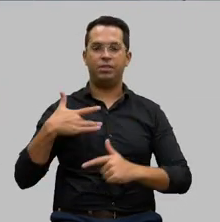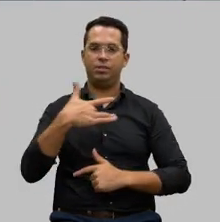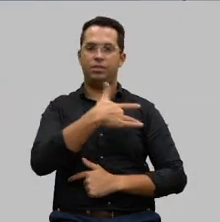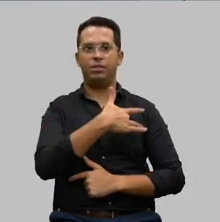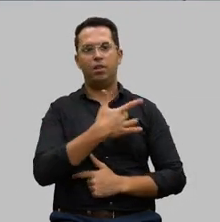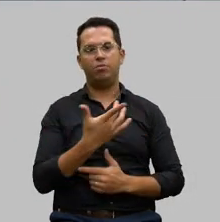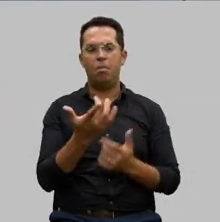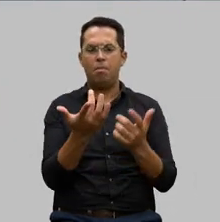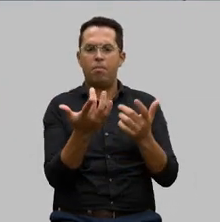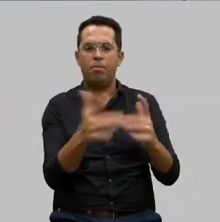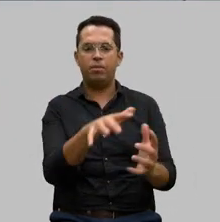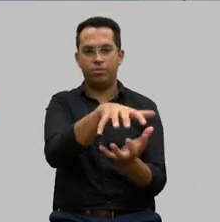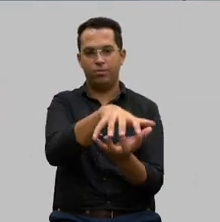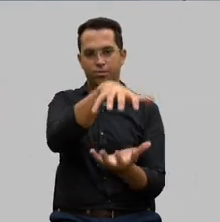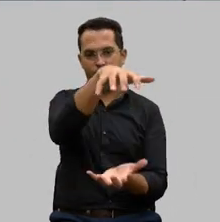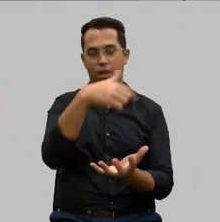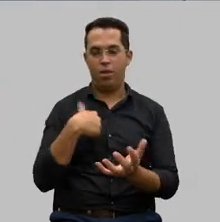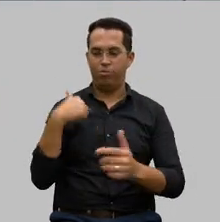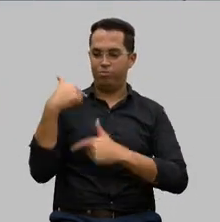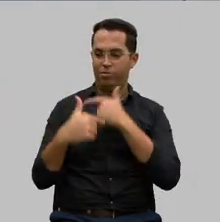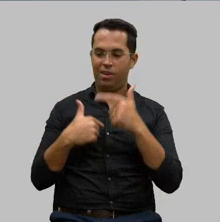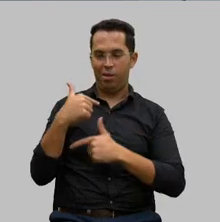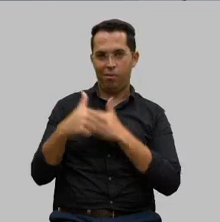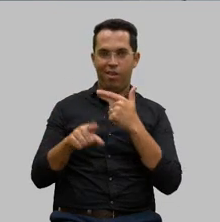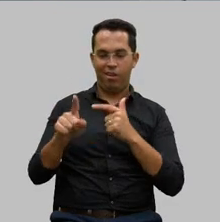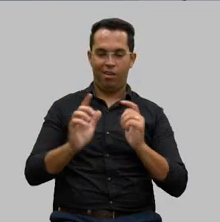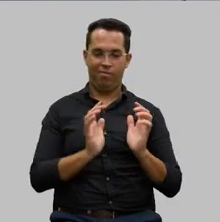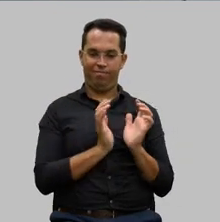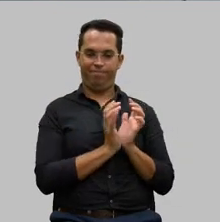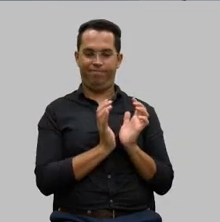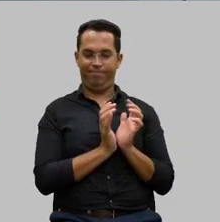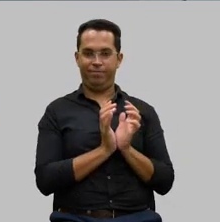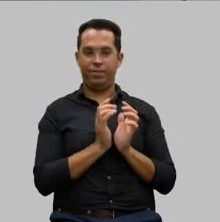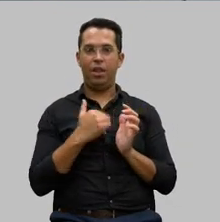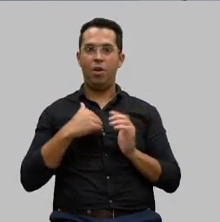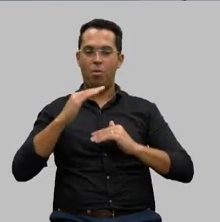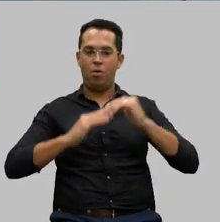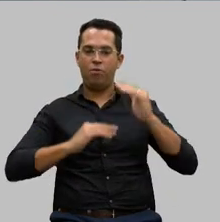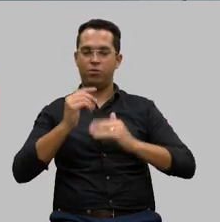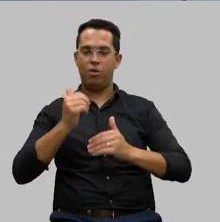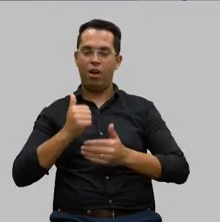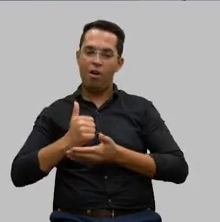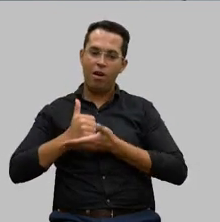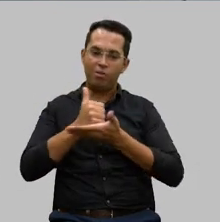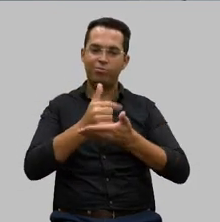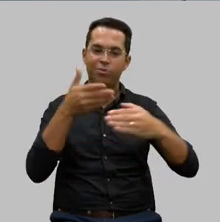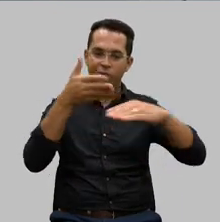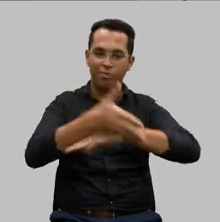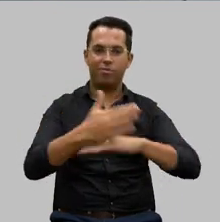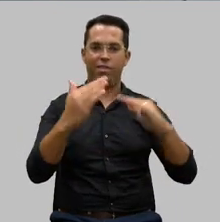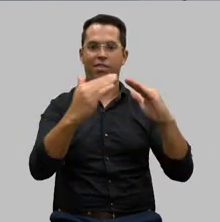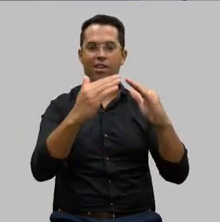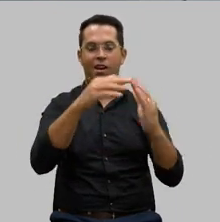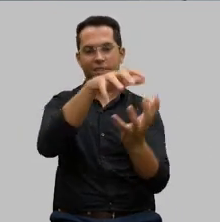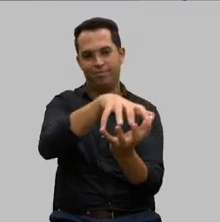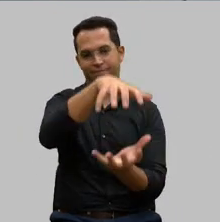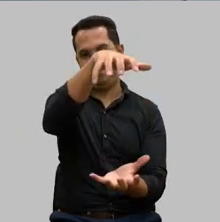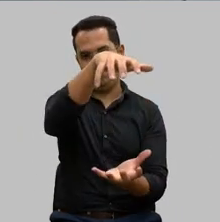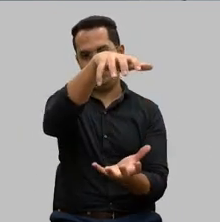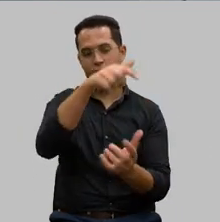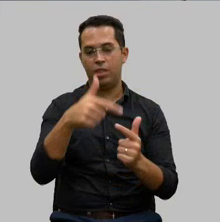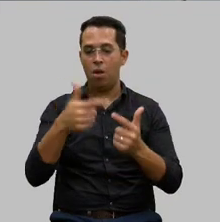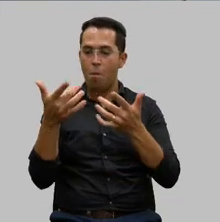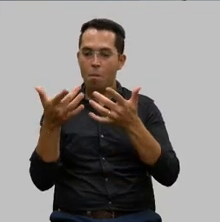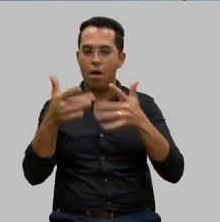fiz esse trabalho para pai eu vi muitos cumuladores em casa que faziam isso em casa porque o abandono Não é só na rua tem um